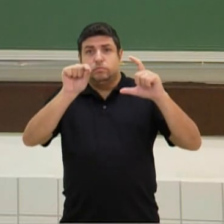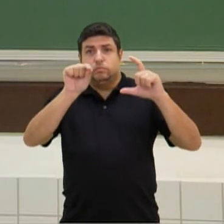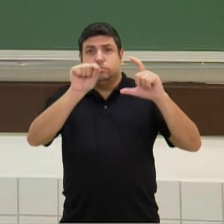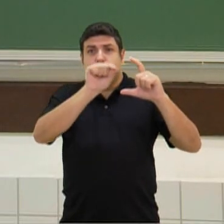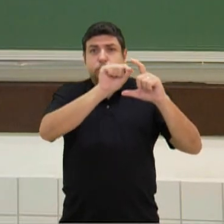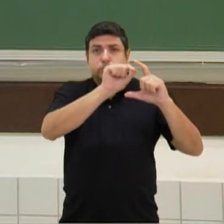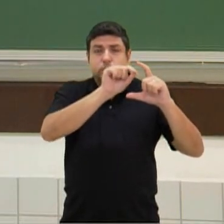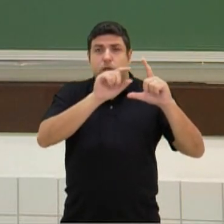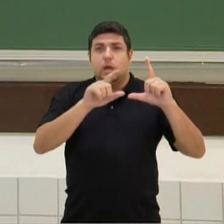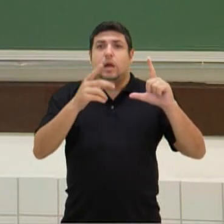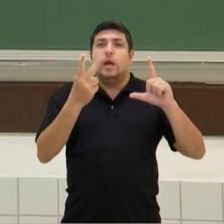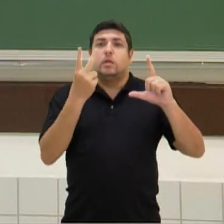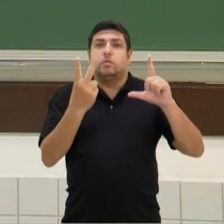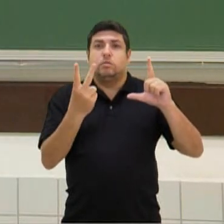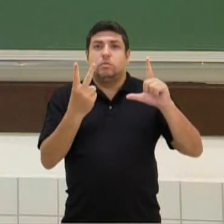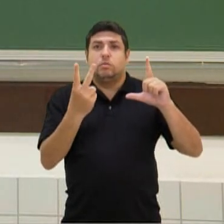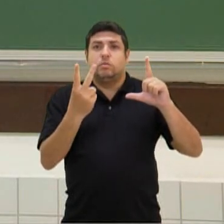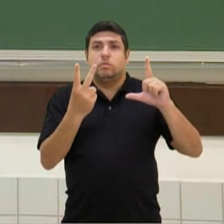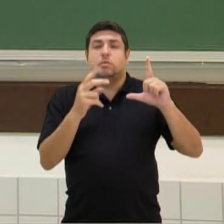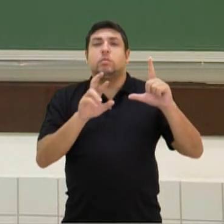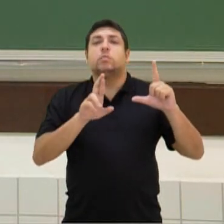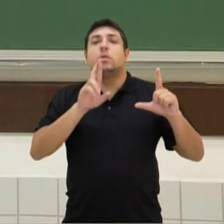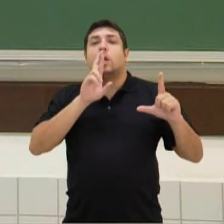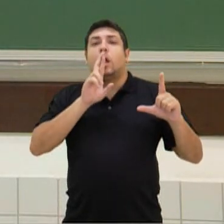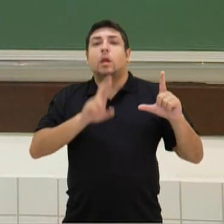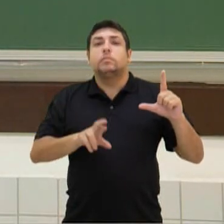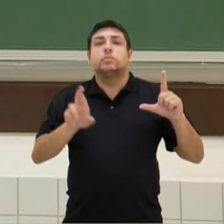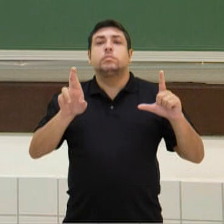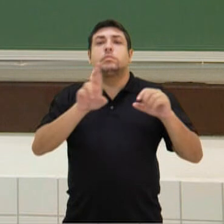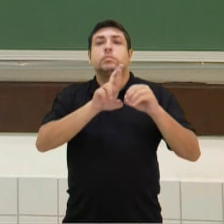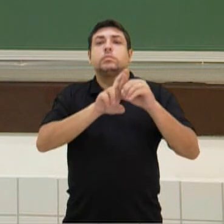2, qual que é o raio dessa circunferência?